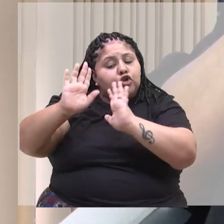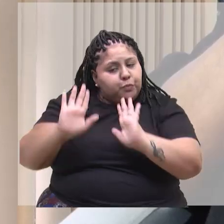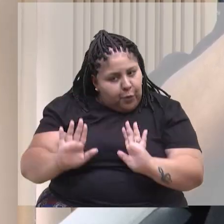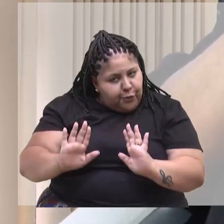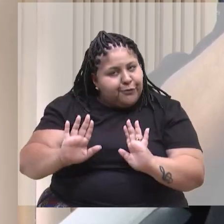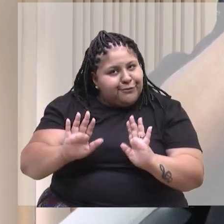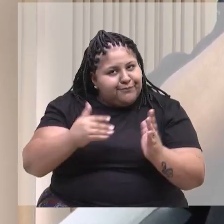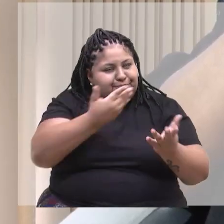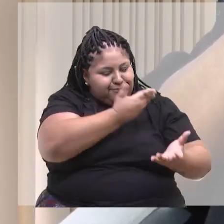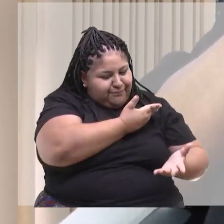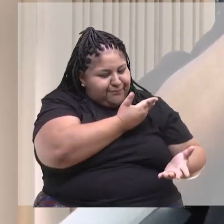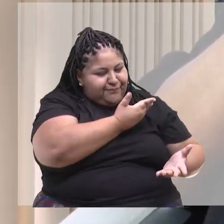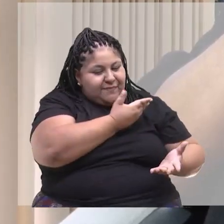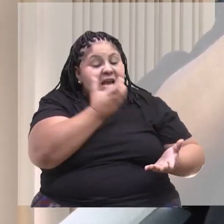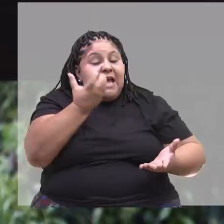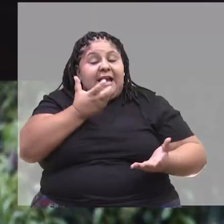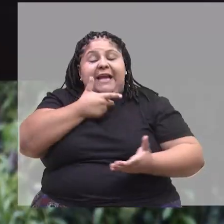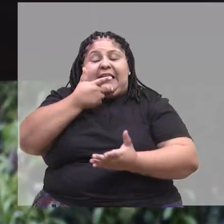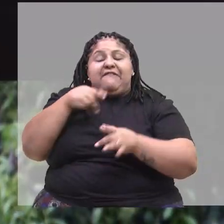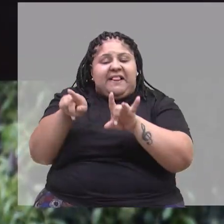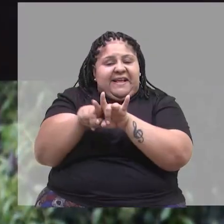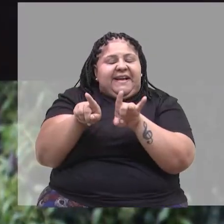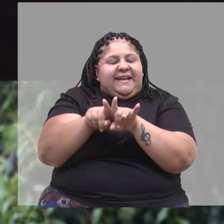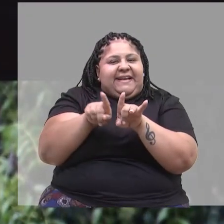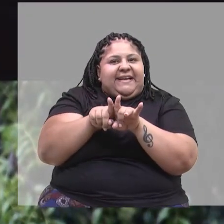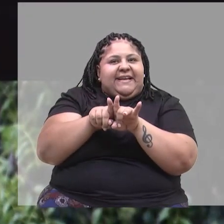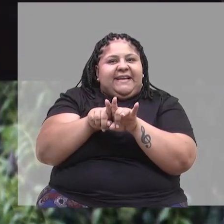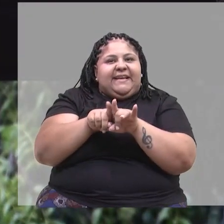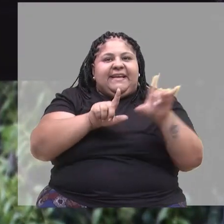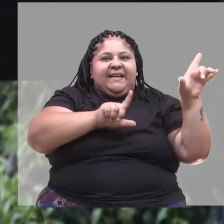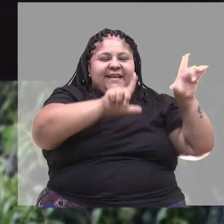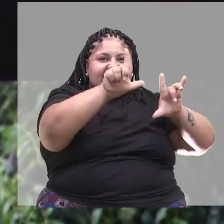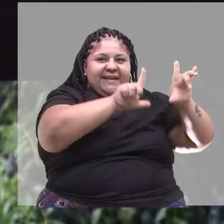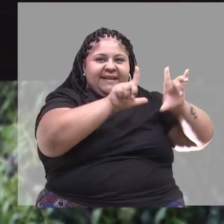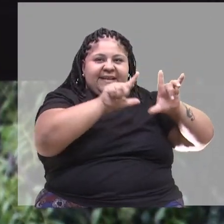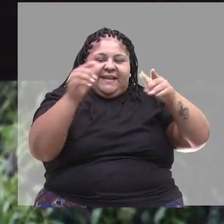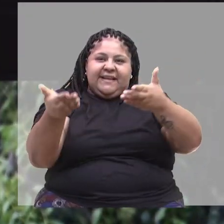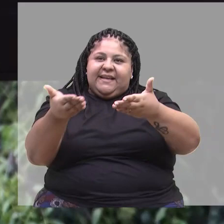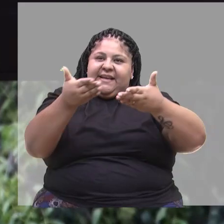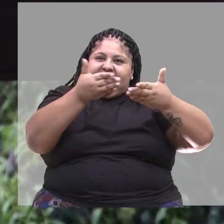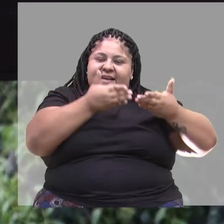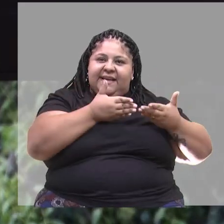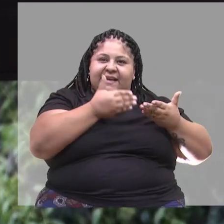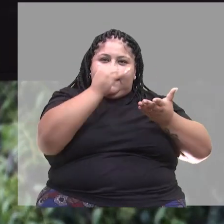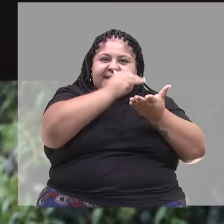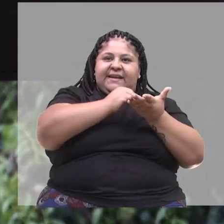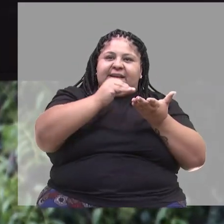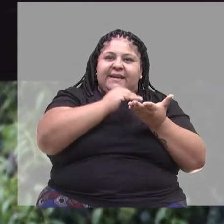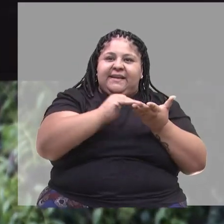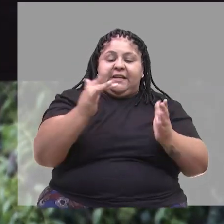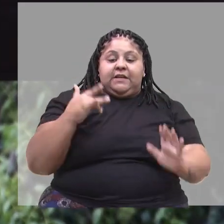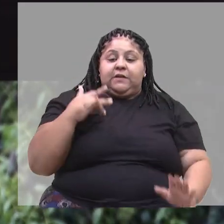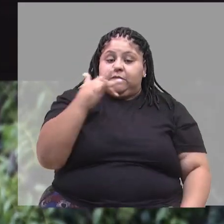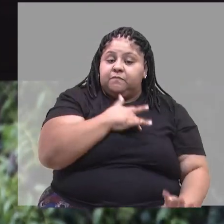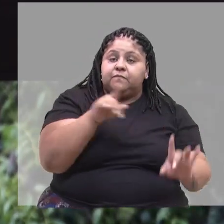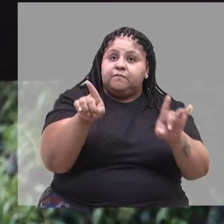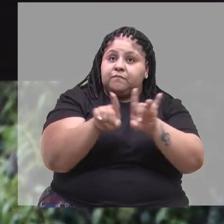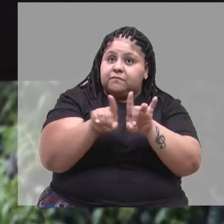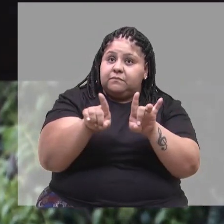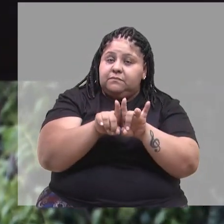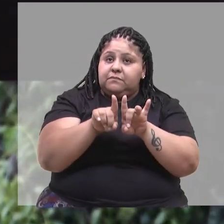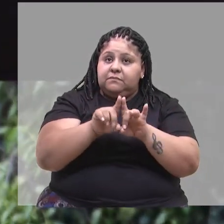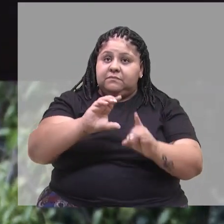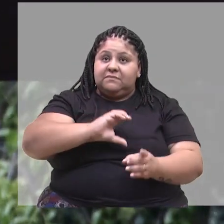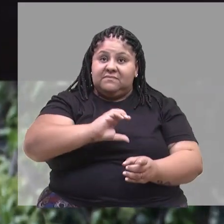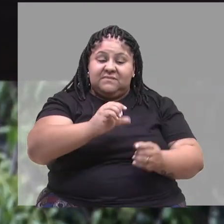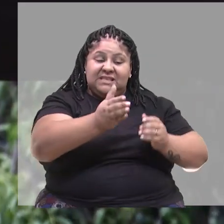poucos aqui. E eu até queria falar para ti que para esse programa a gente convidou o pessoal da Secretaria Municipal da Saúde e também